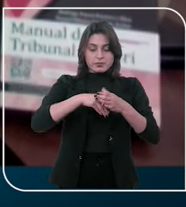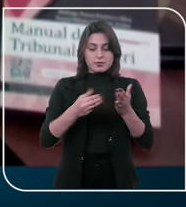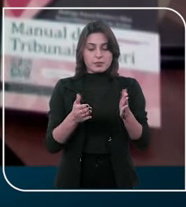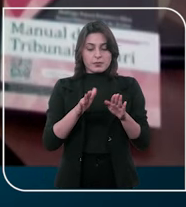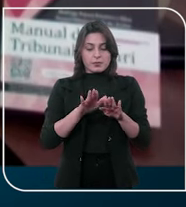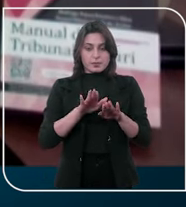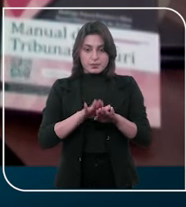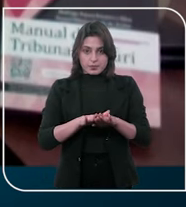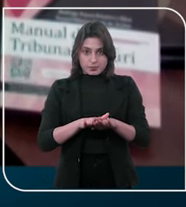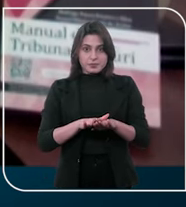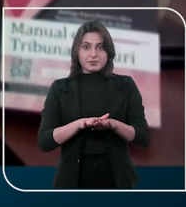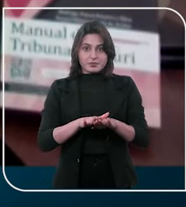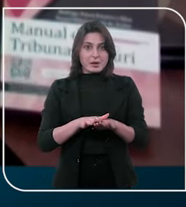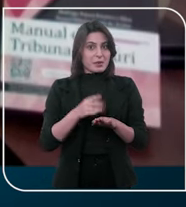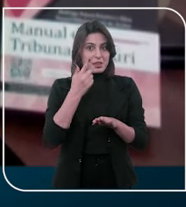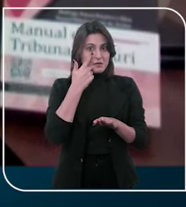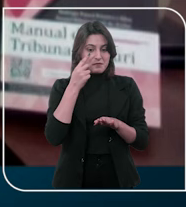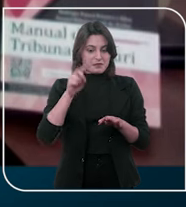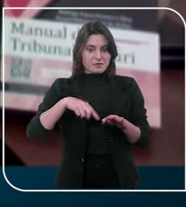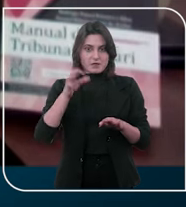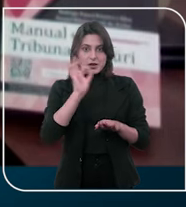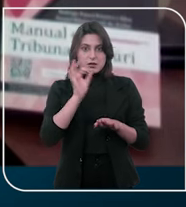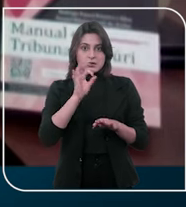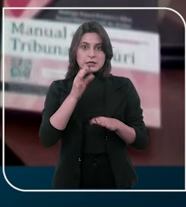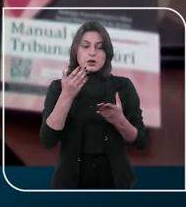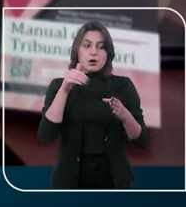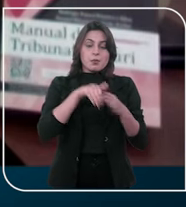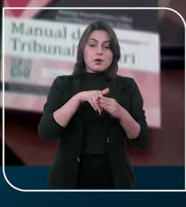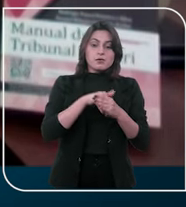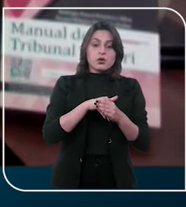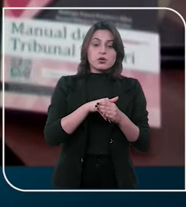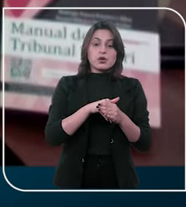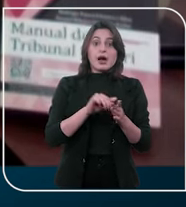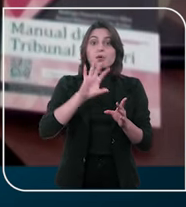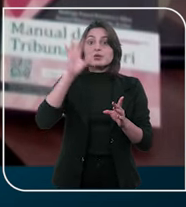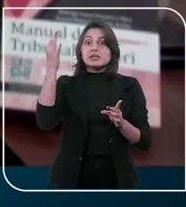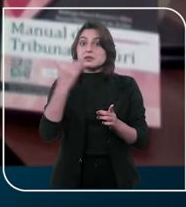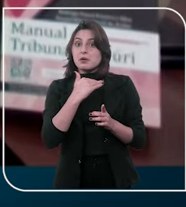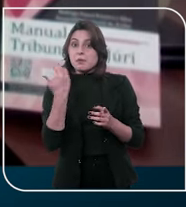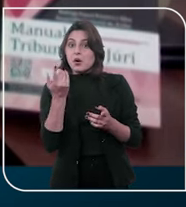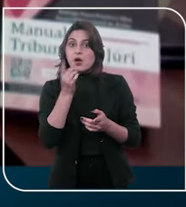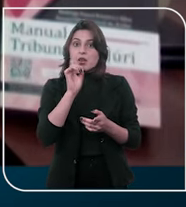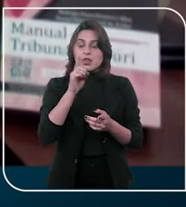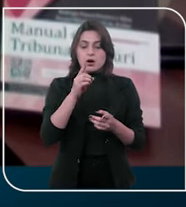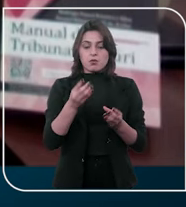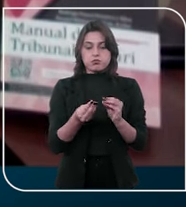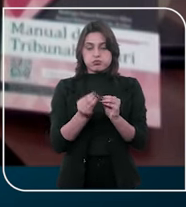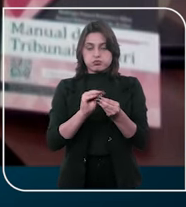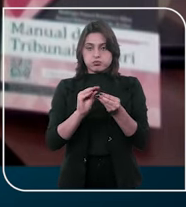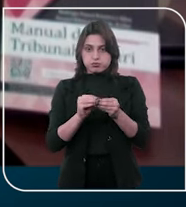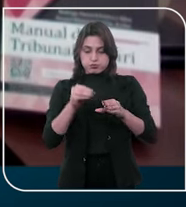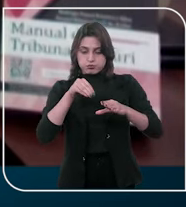se é não, se ocorreu uma morte ou se não ocorreu uma morte, neste exemplo que eu dei da primeira pergunta.